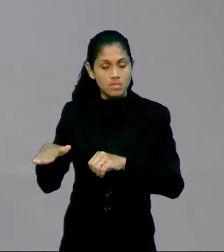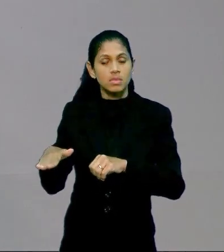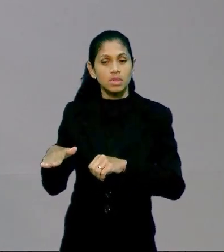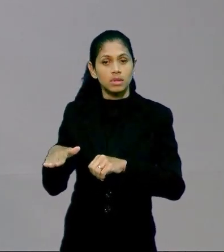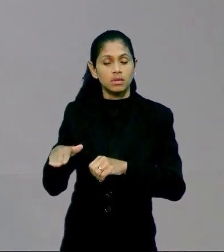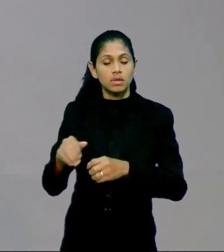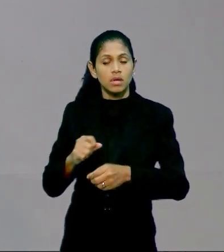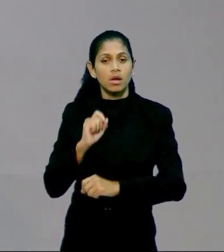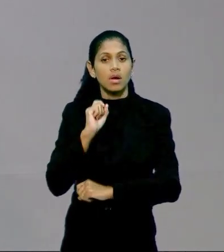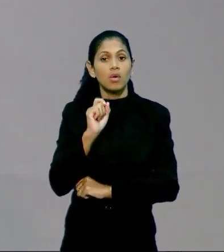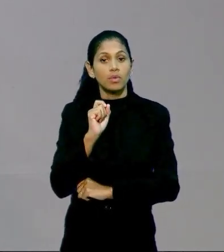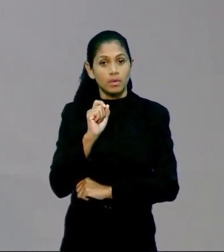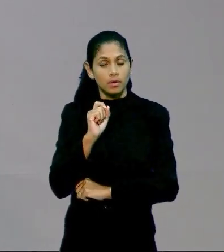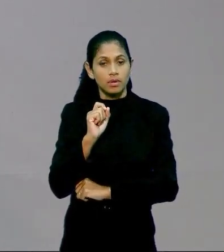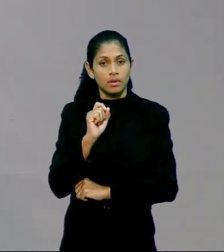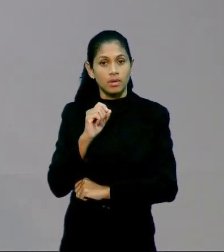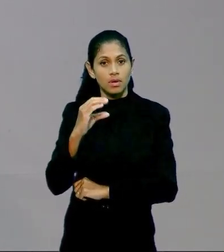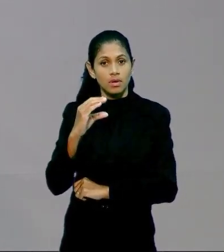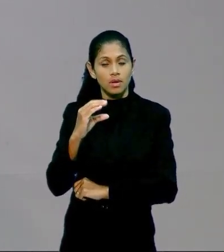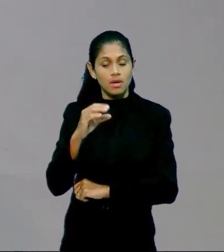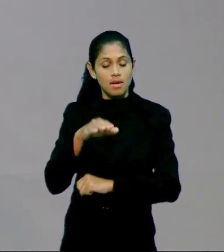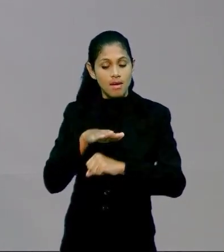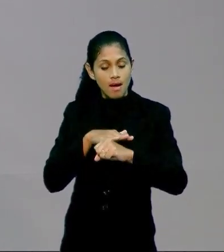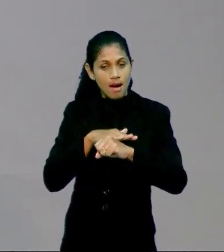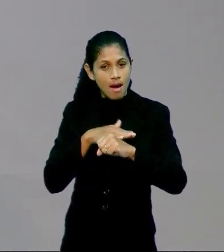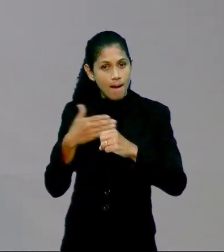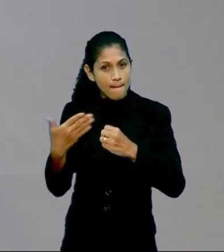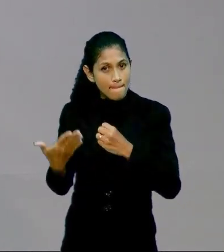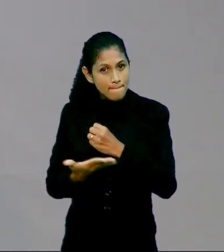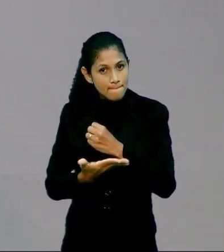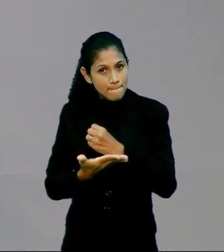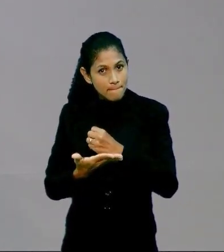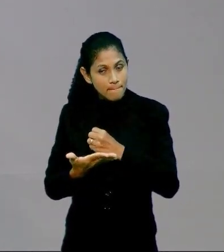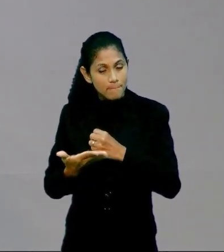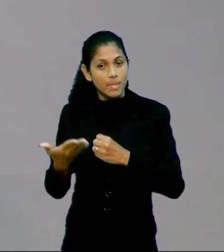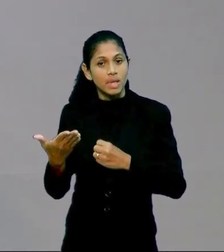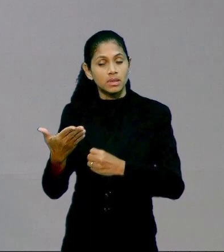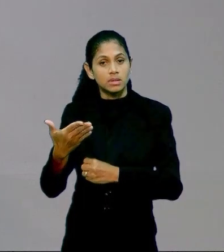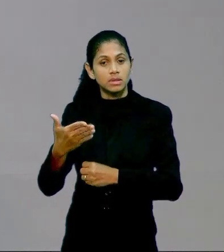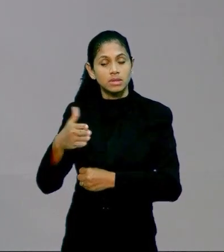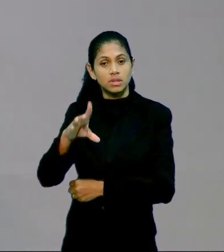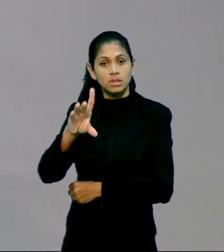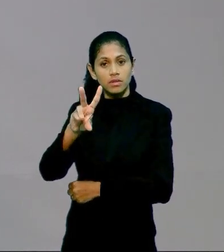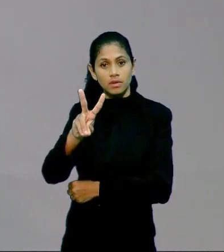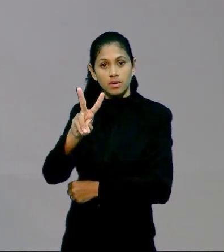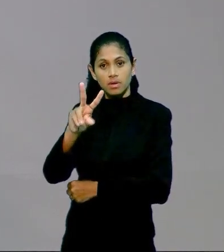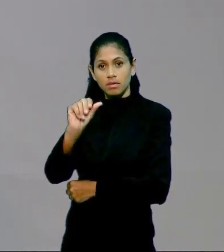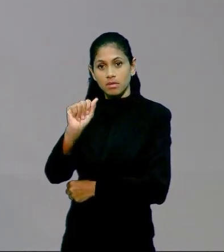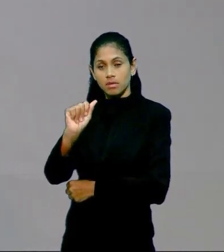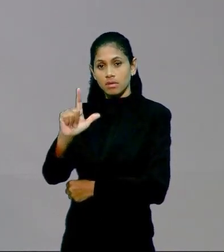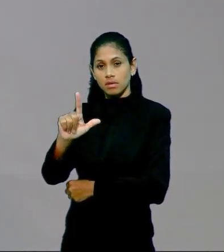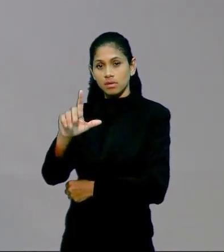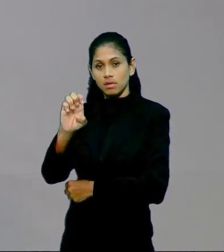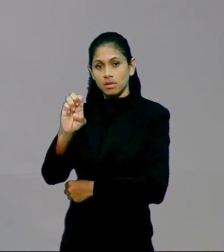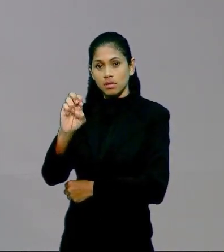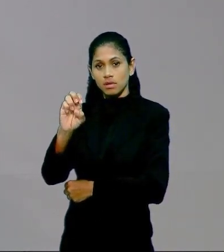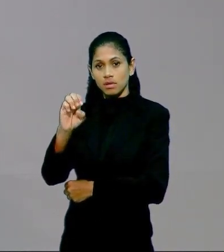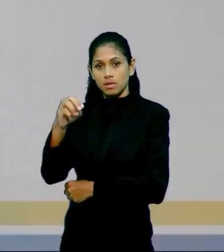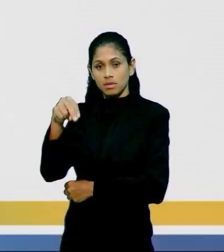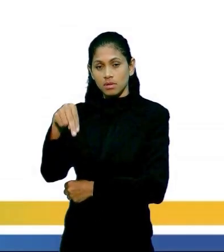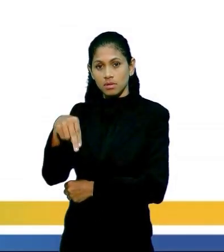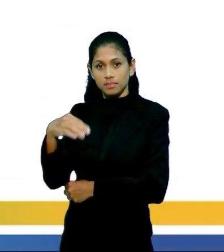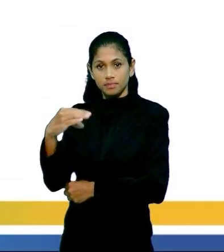é a camada de valência, porque eu vou já mostrar para vocês como é que essas camadas funcionam de acordo com o modelo atômico de